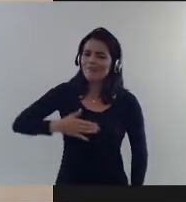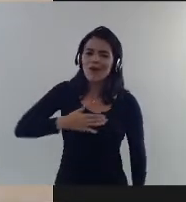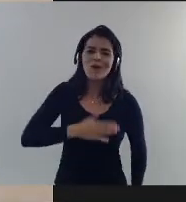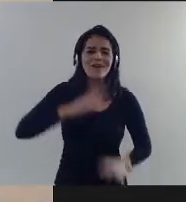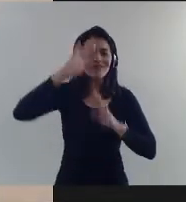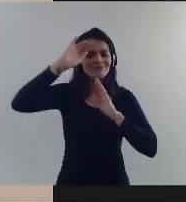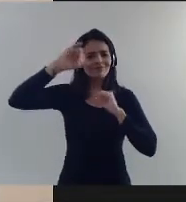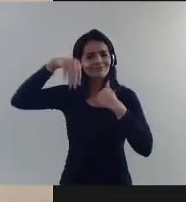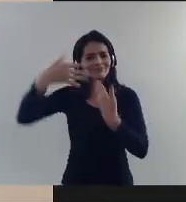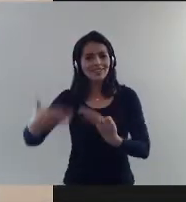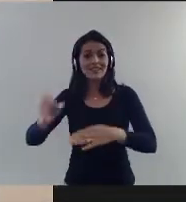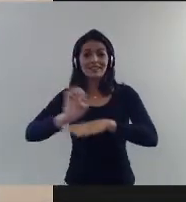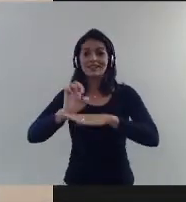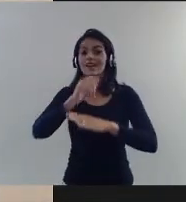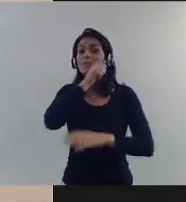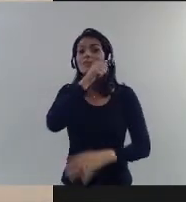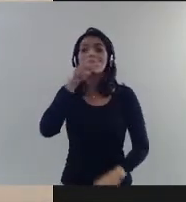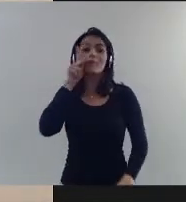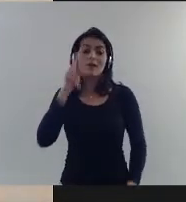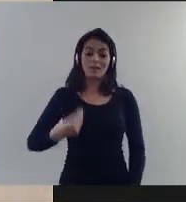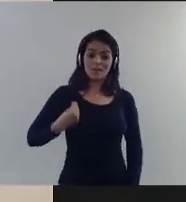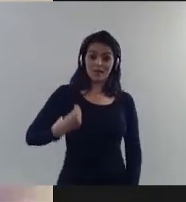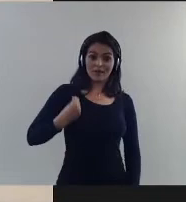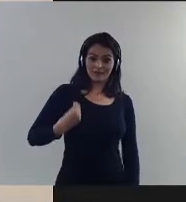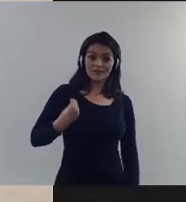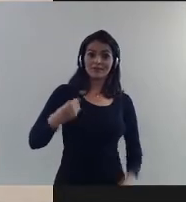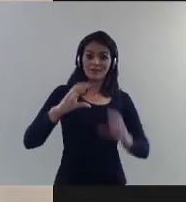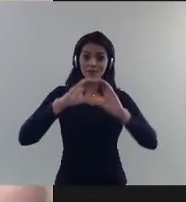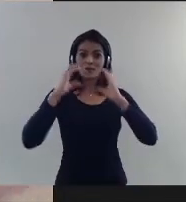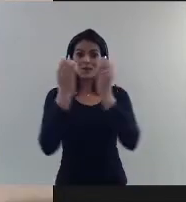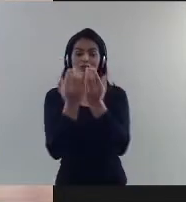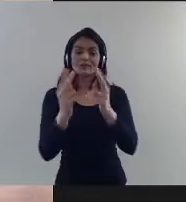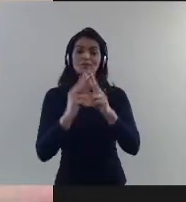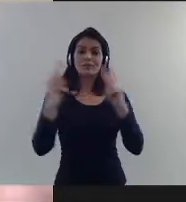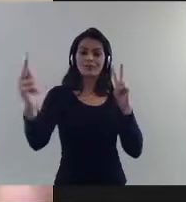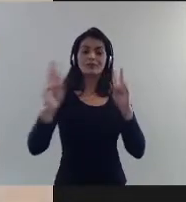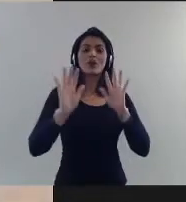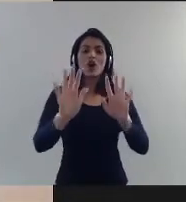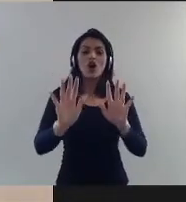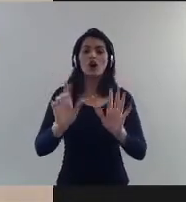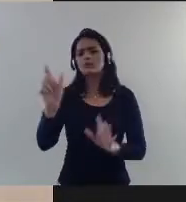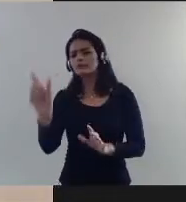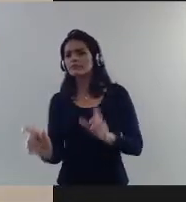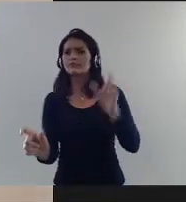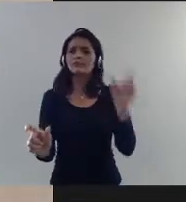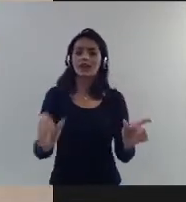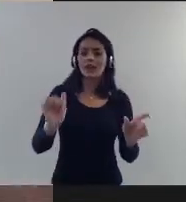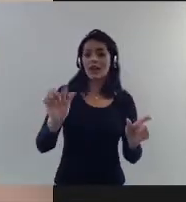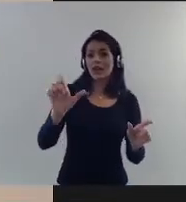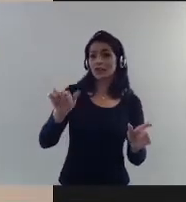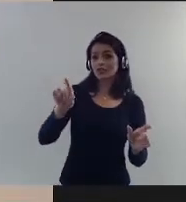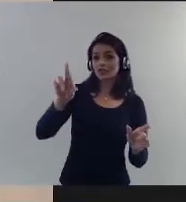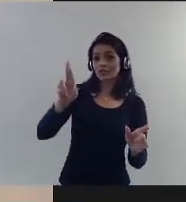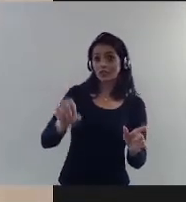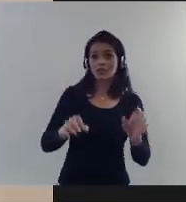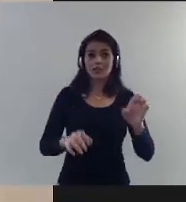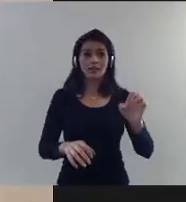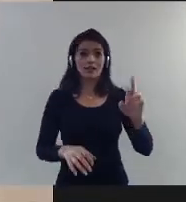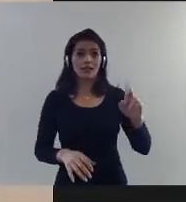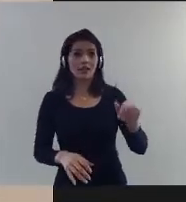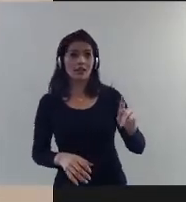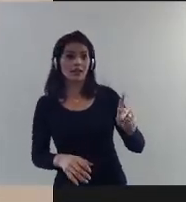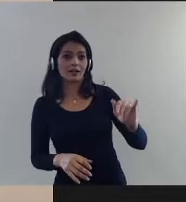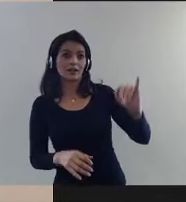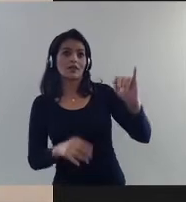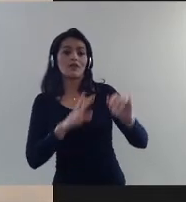parte. E, Alexandre e Eric, eu vou tirar um pouquinho desse contexto do que vocês discutiram, como